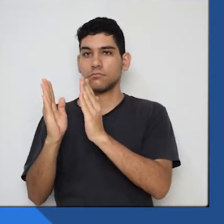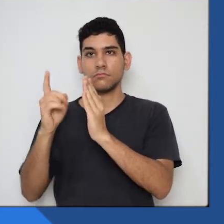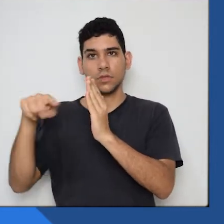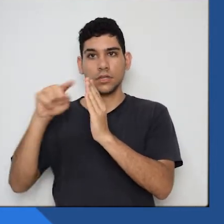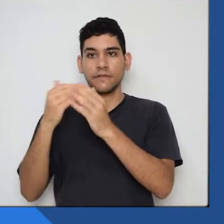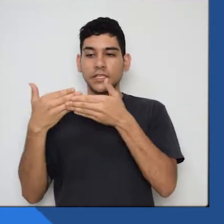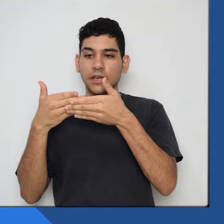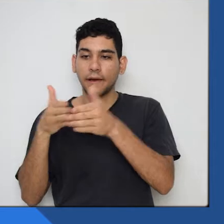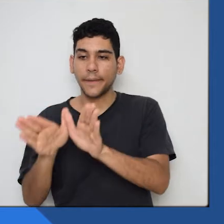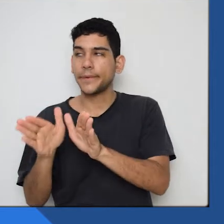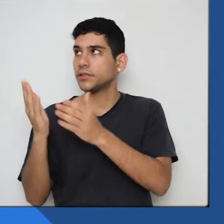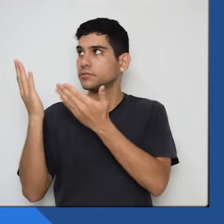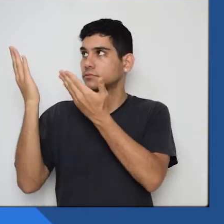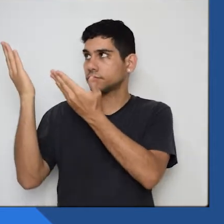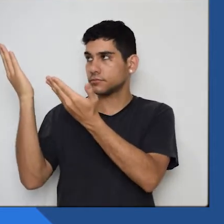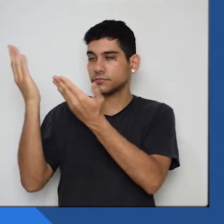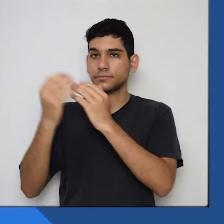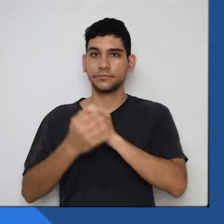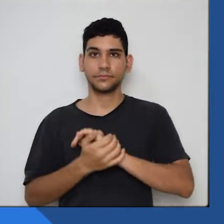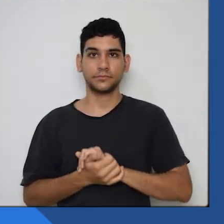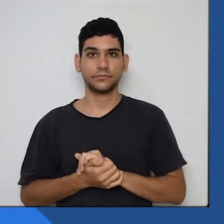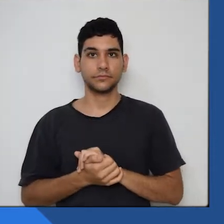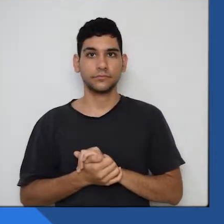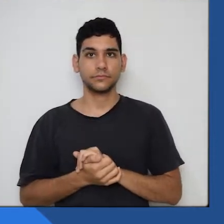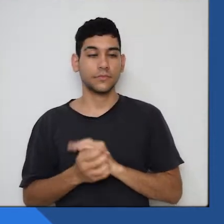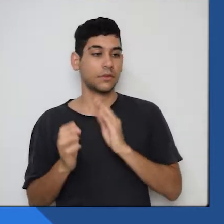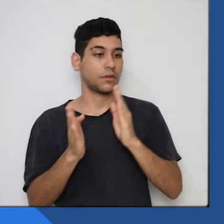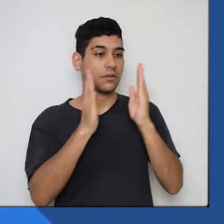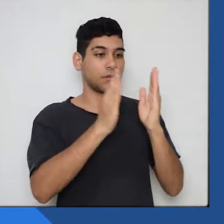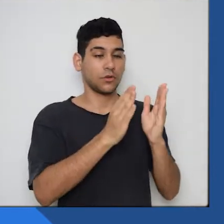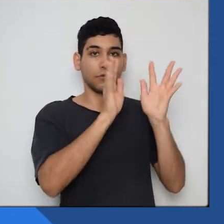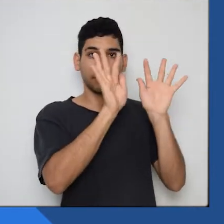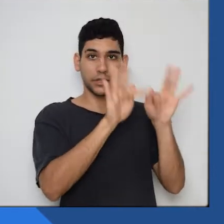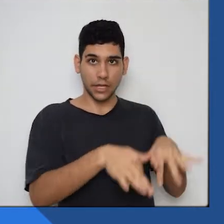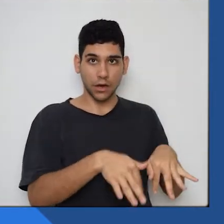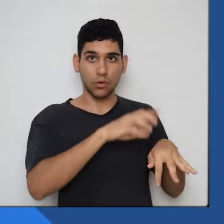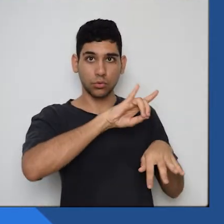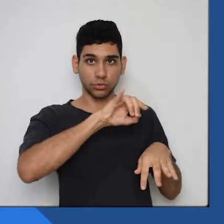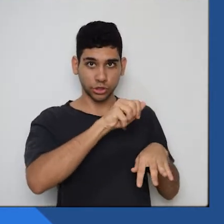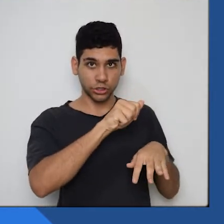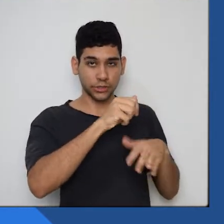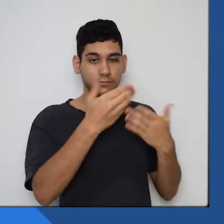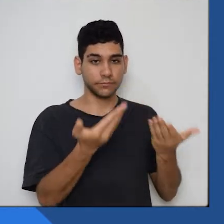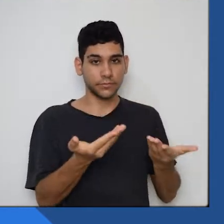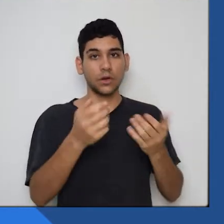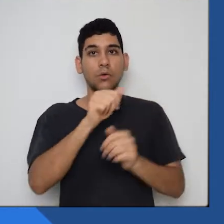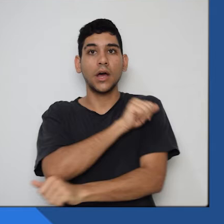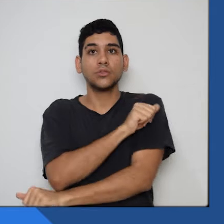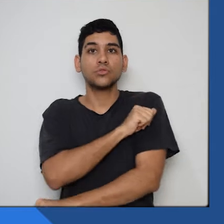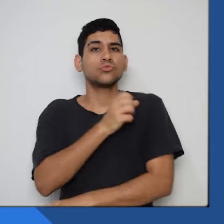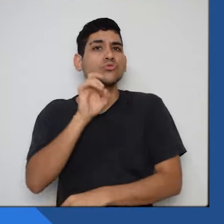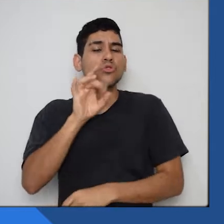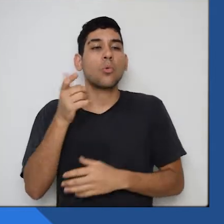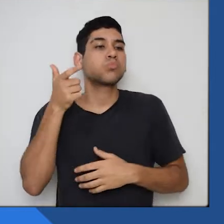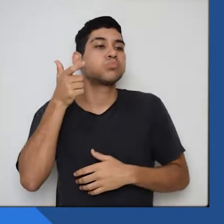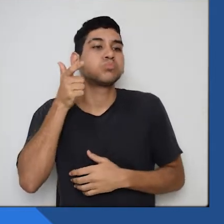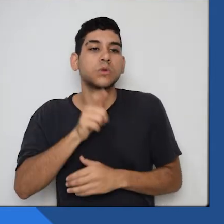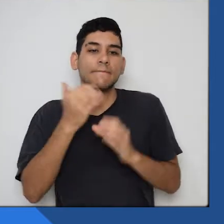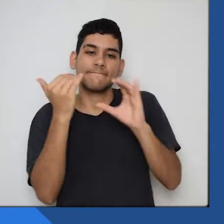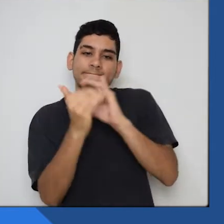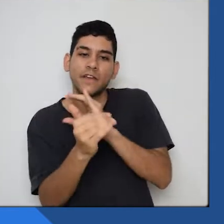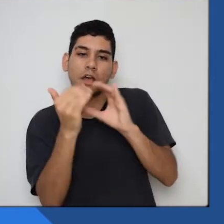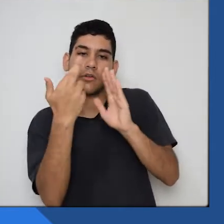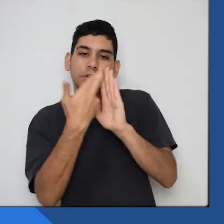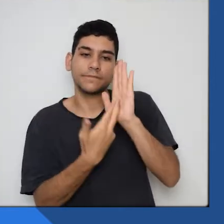que o questionário vai ser aberto e essa última data de encerramento do questionário, o estudante só consegue responder